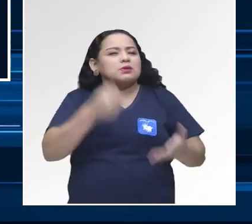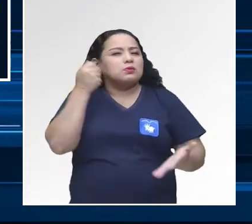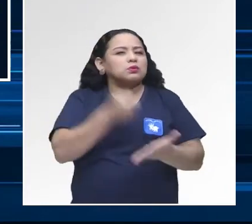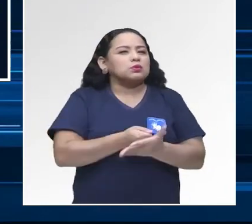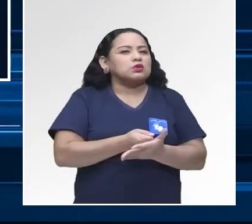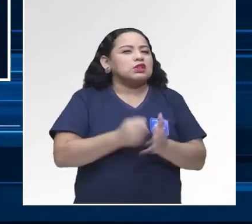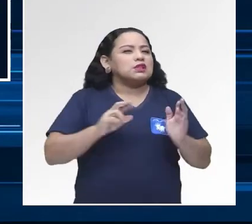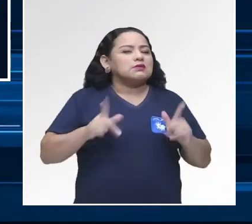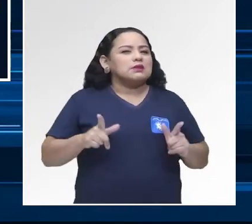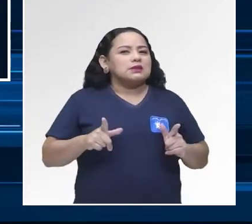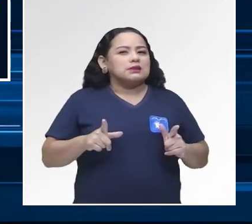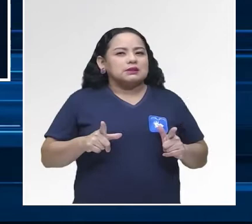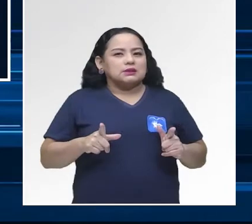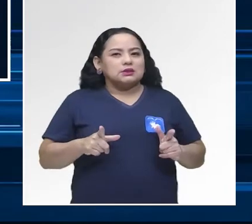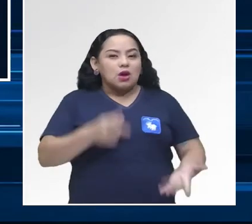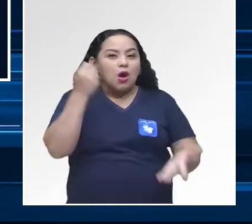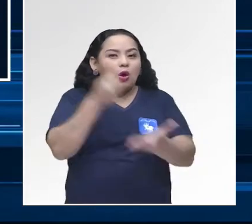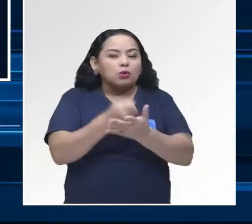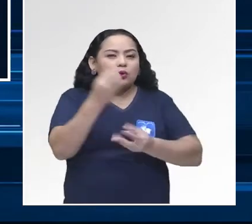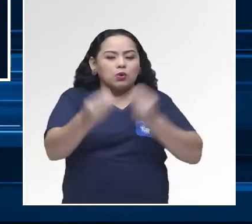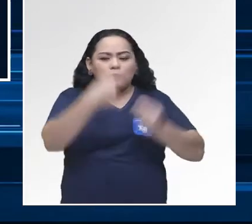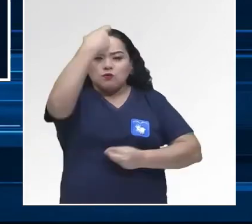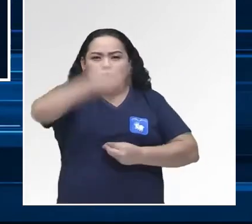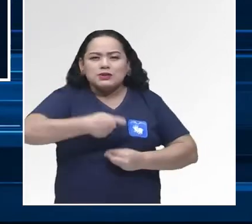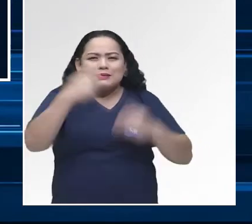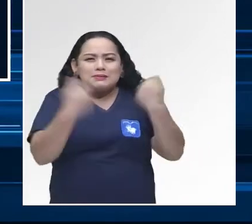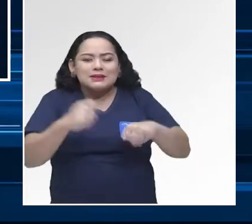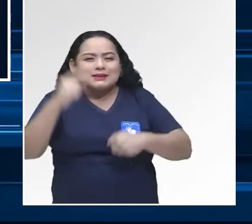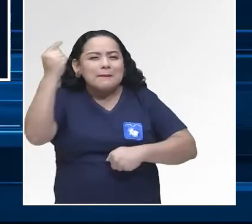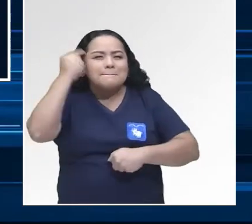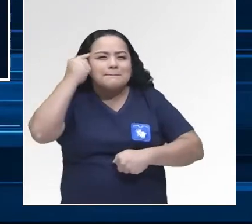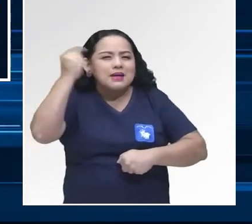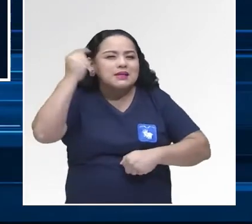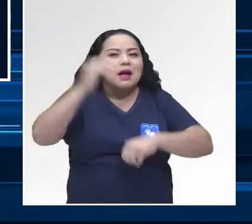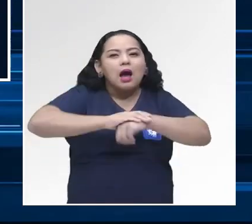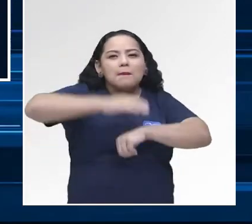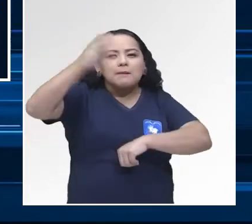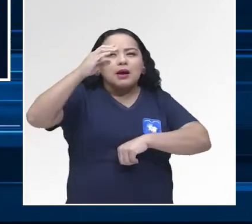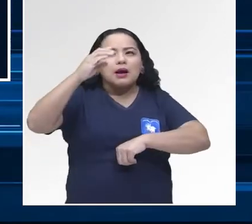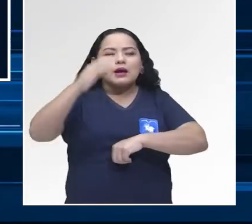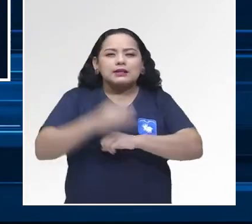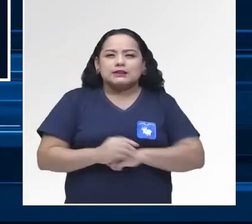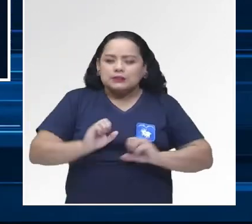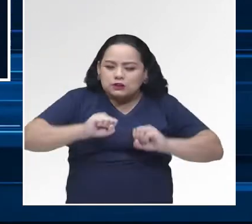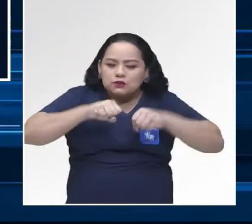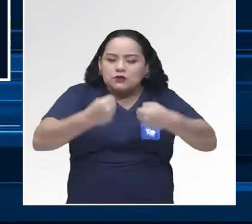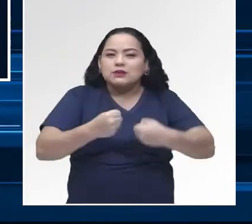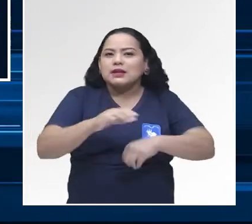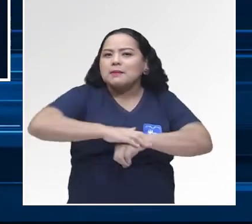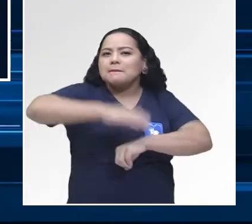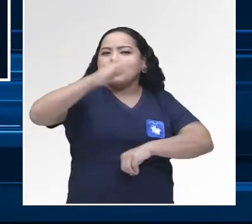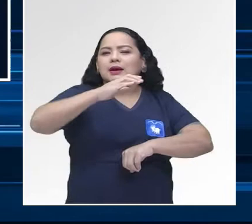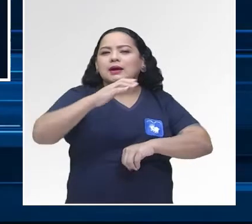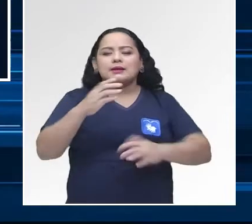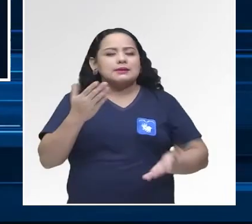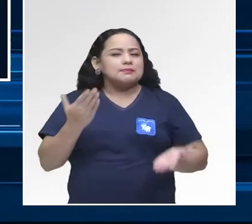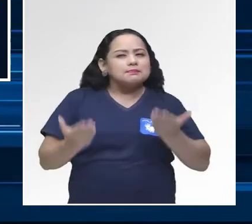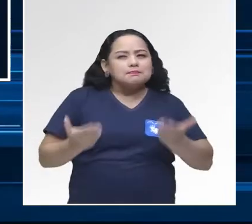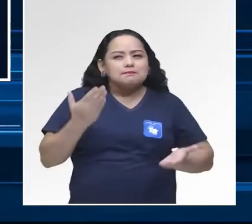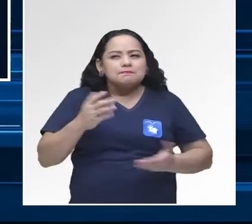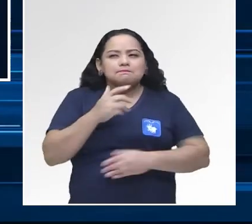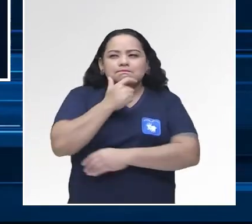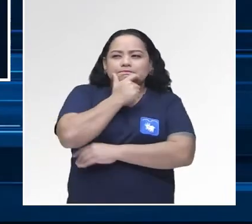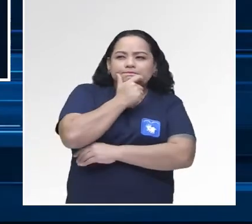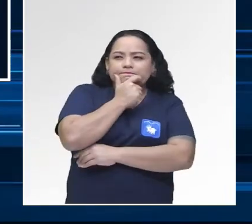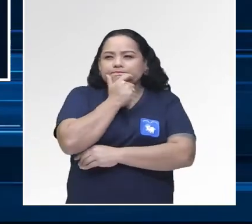rigor, ele te coloca numa situação em que você tem que pensar mais, tem que medir mais, tem que ponderar,